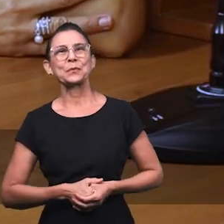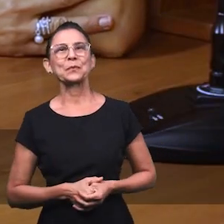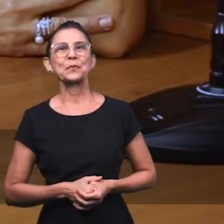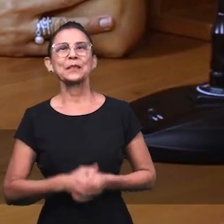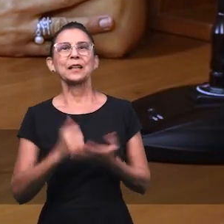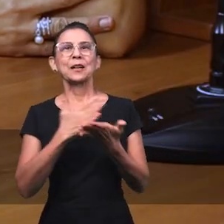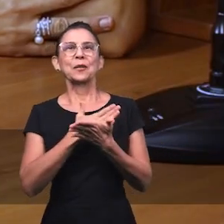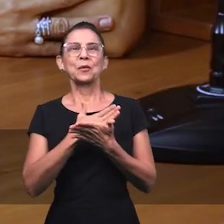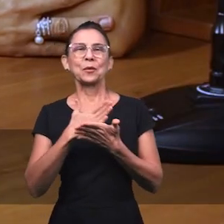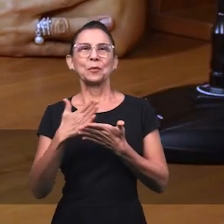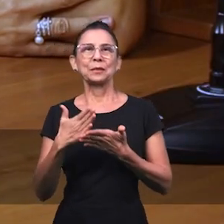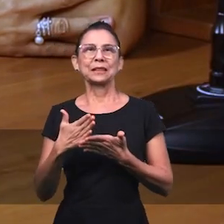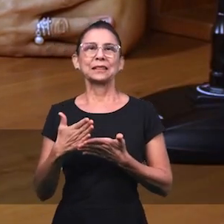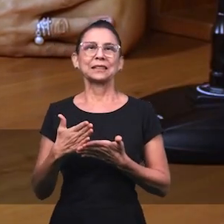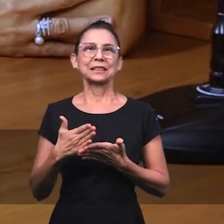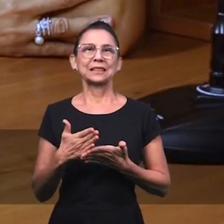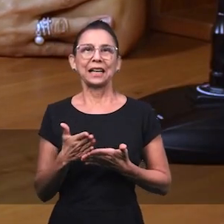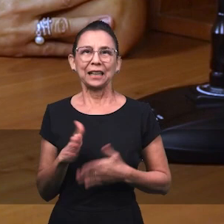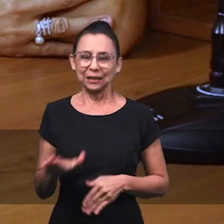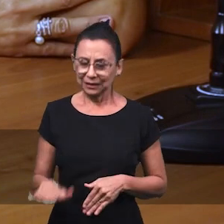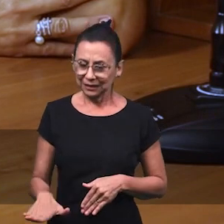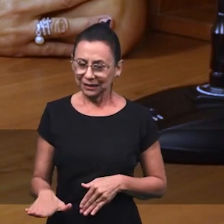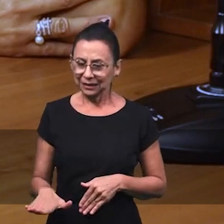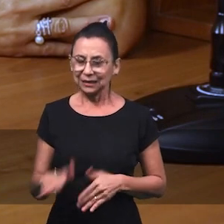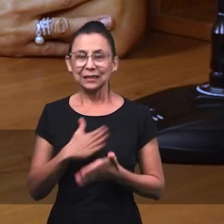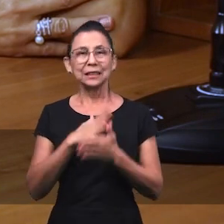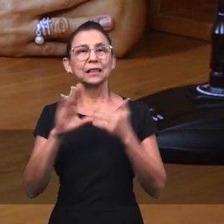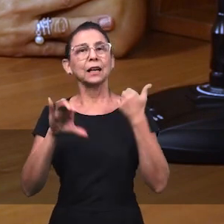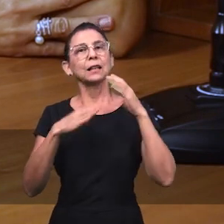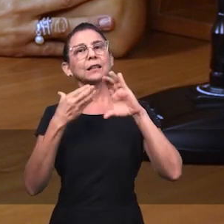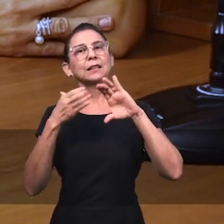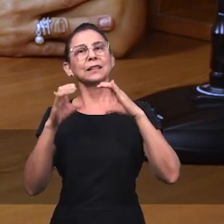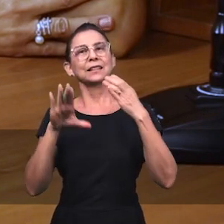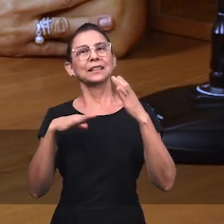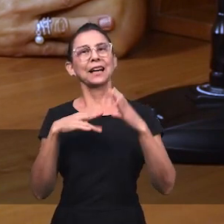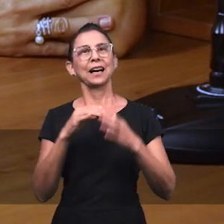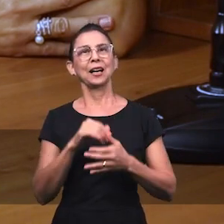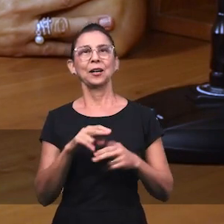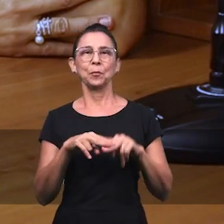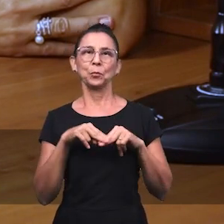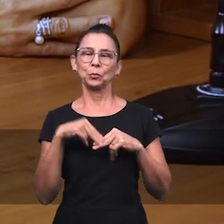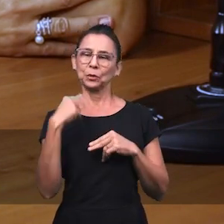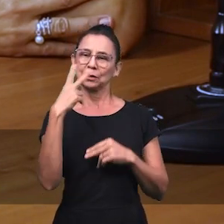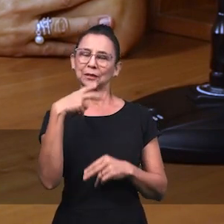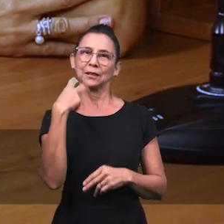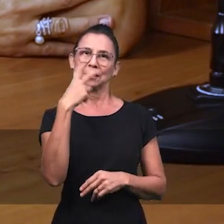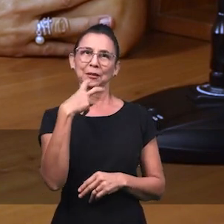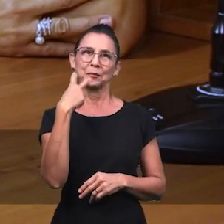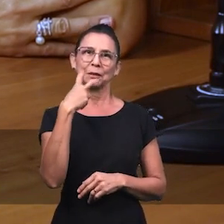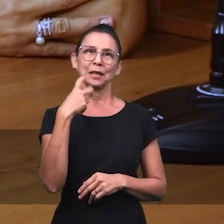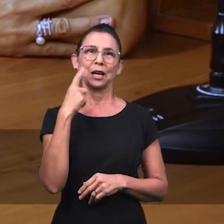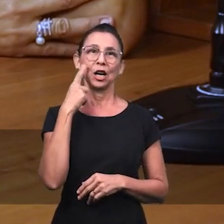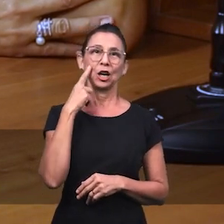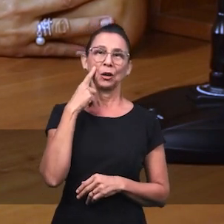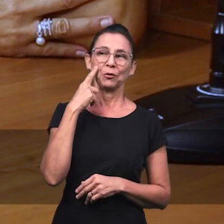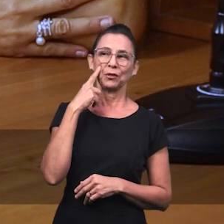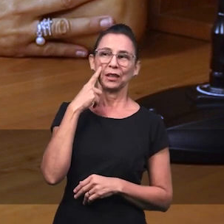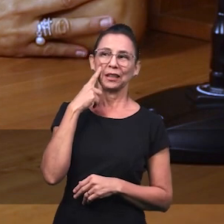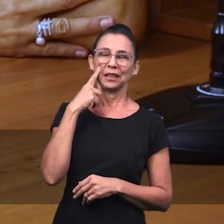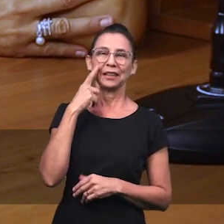Assim, eu comecei a cantar desde criança. Por causa da leitura labial, do irmão